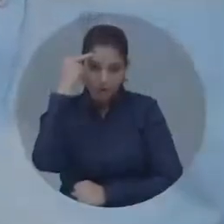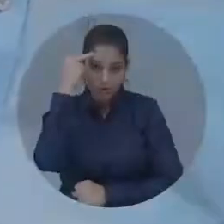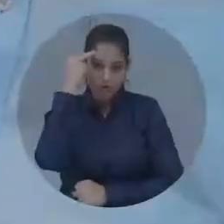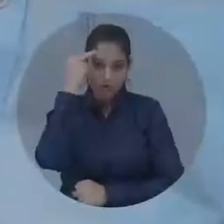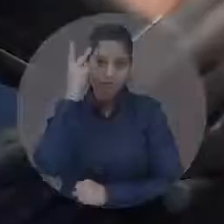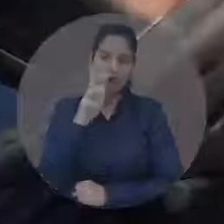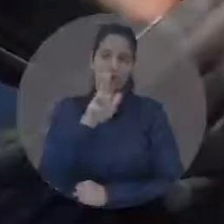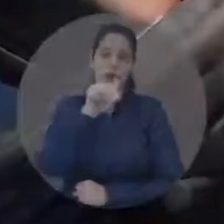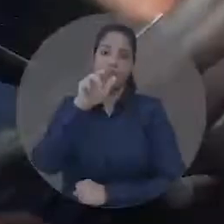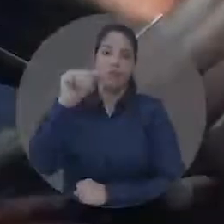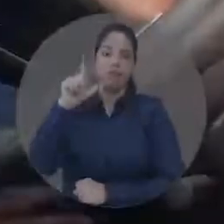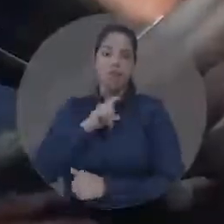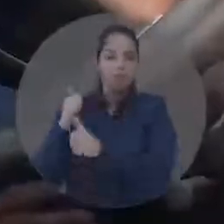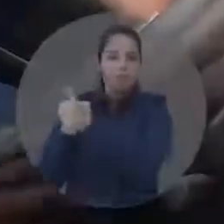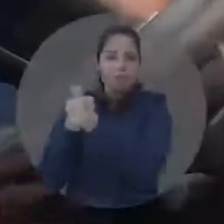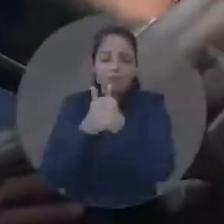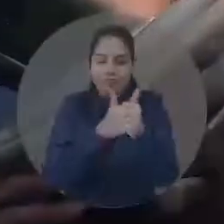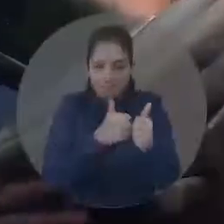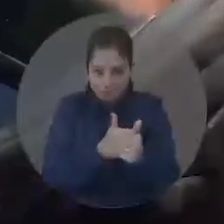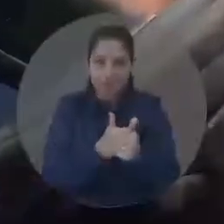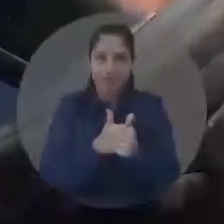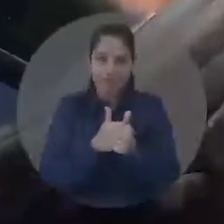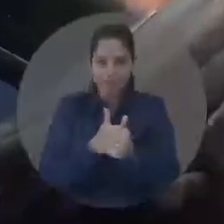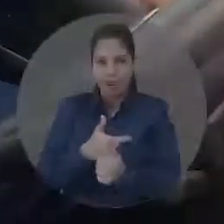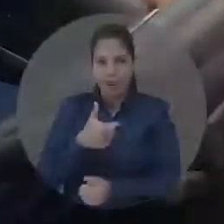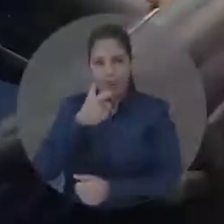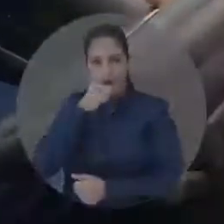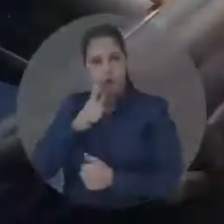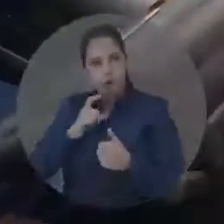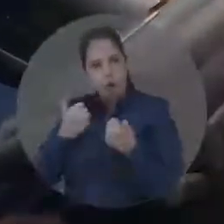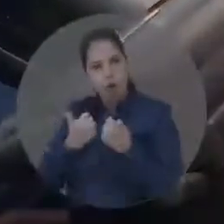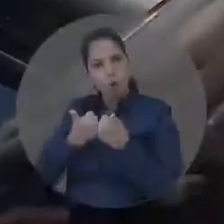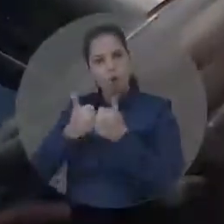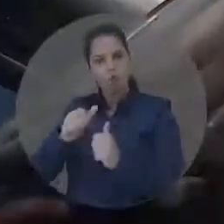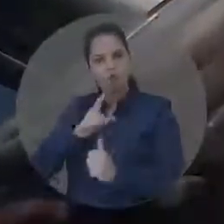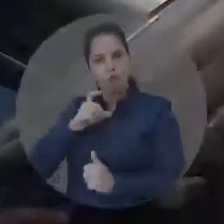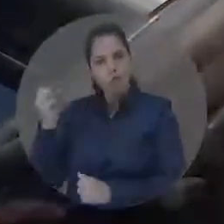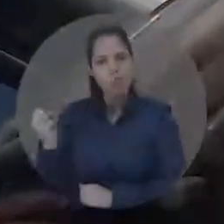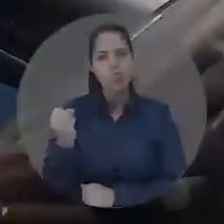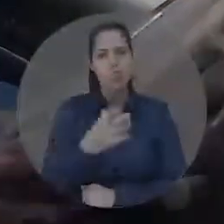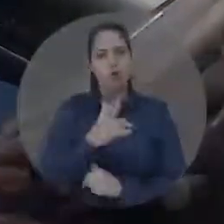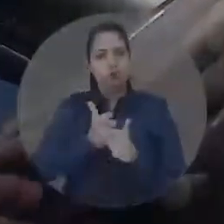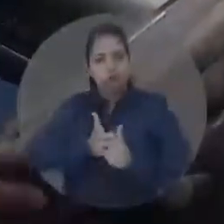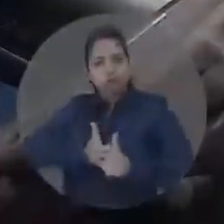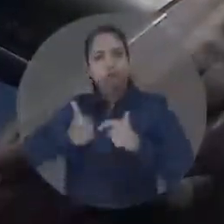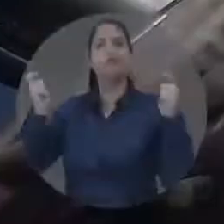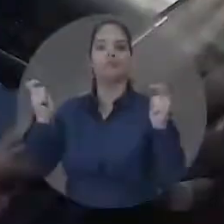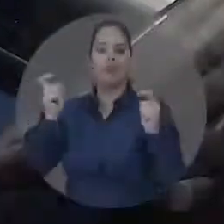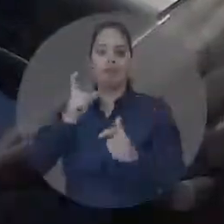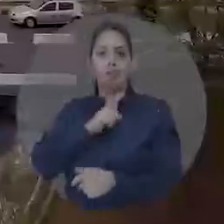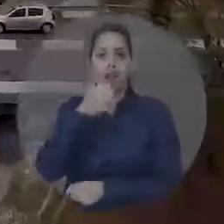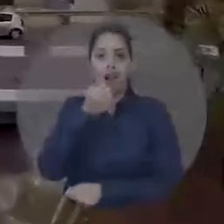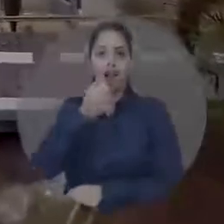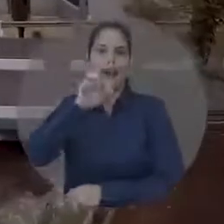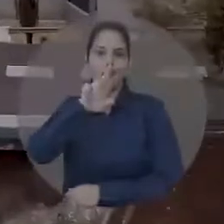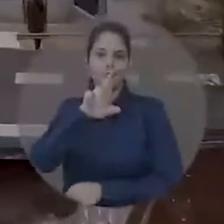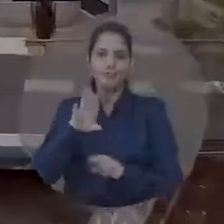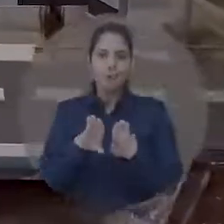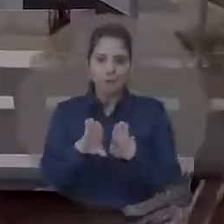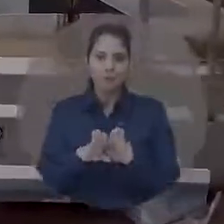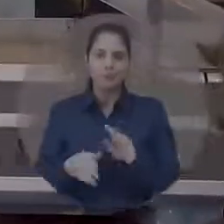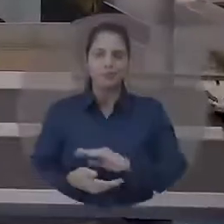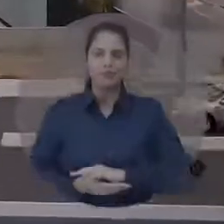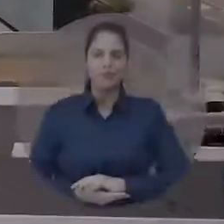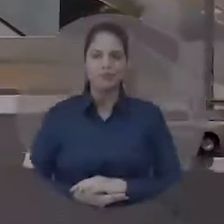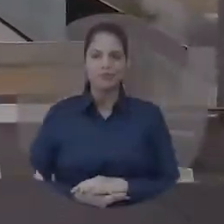pela população. Nunca estivemos tão perto de ter uma frota renovada tão ampla e com